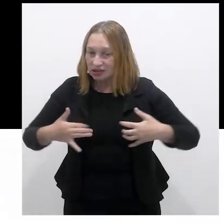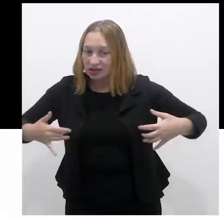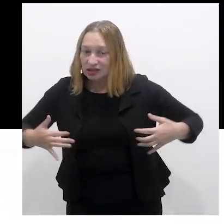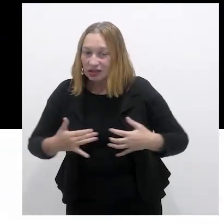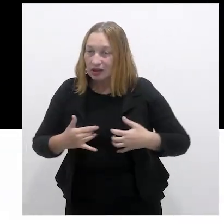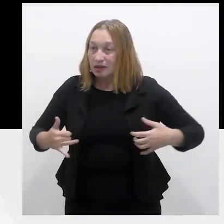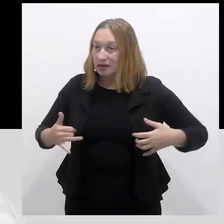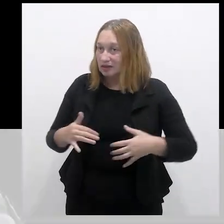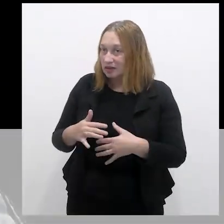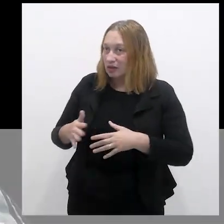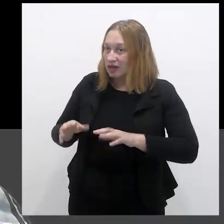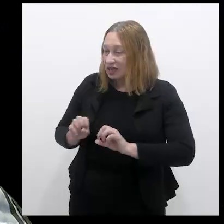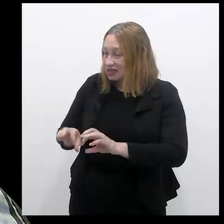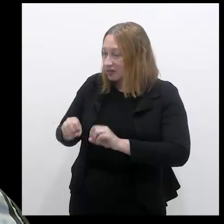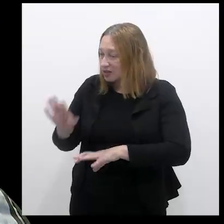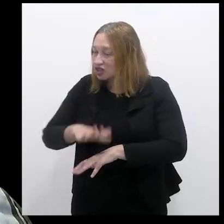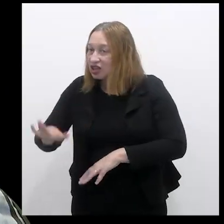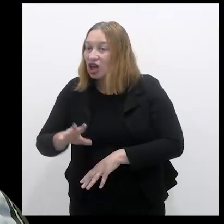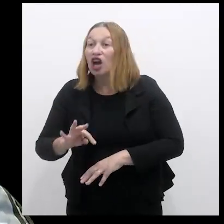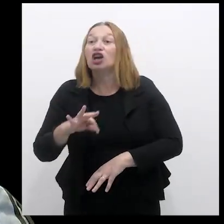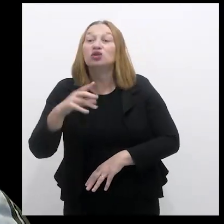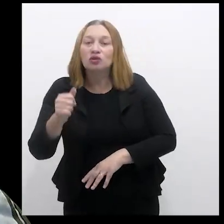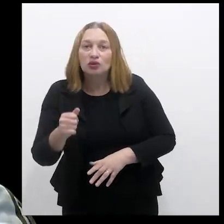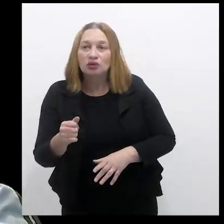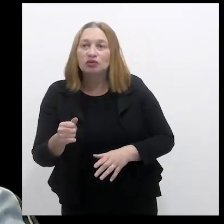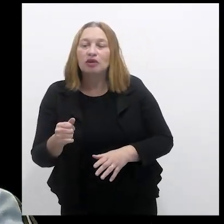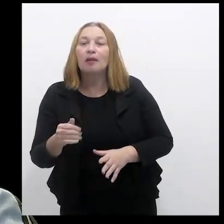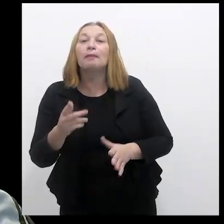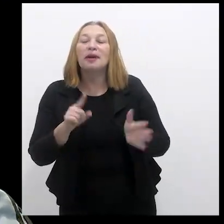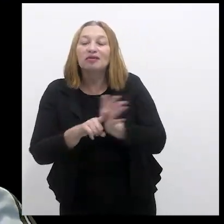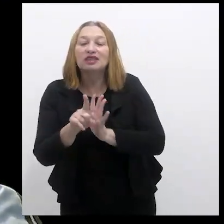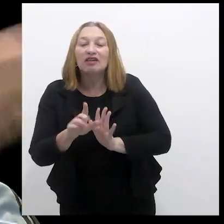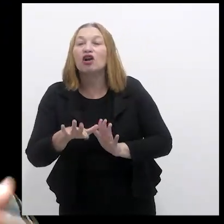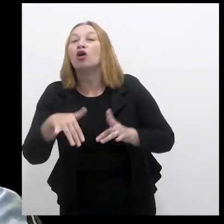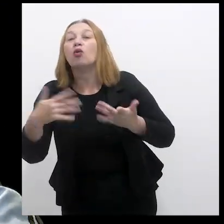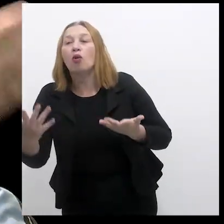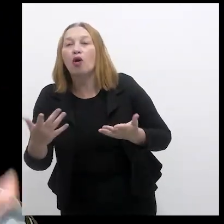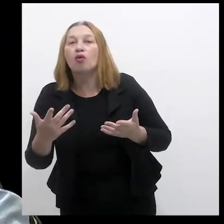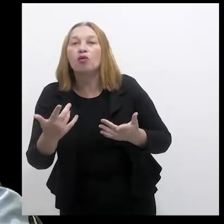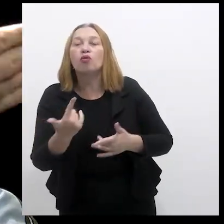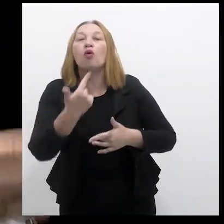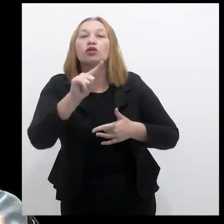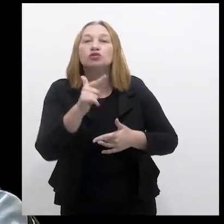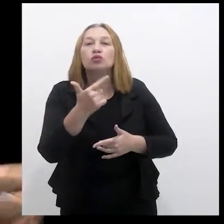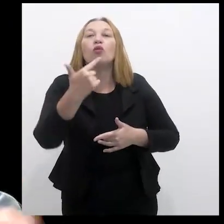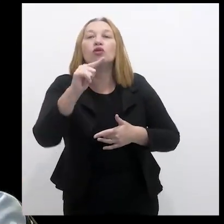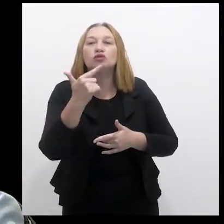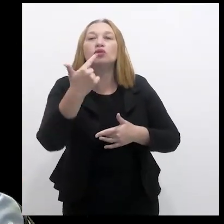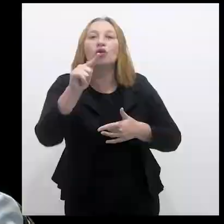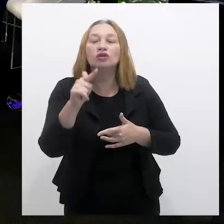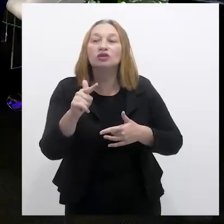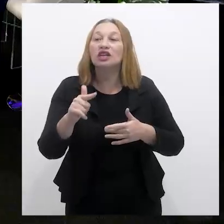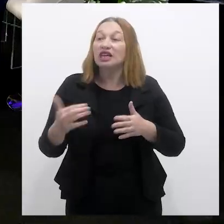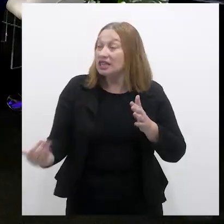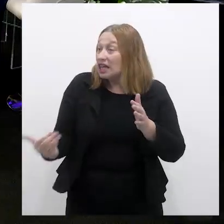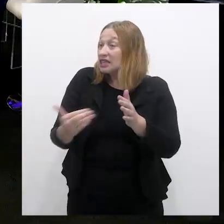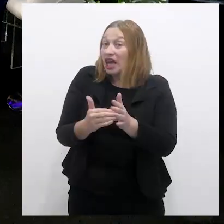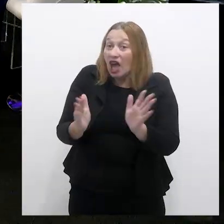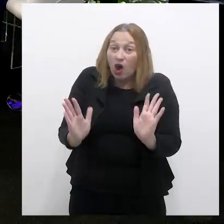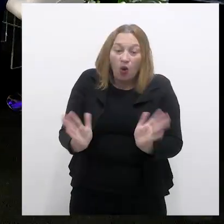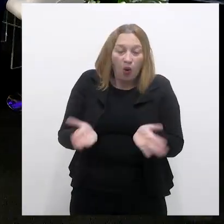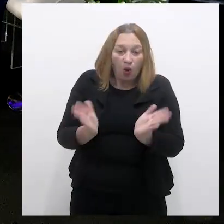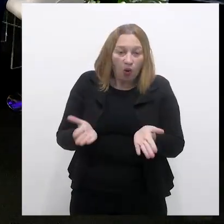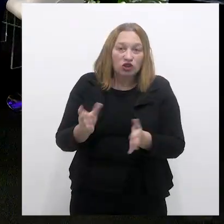Nazinha, Luiz Gonzaga para crianças, todo mundo ficava perguntando, qual é o próximo? Qual é o próximo? E a gente está fazendo os próximos aí já. E nessa vibe,